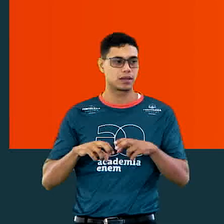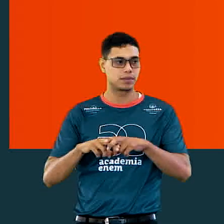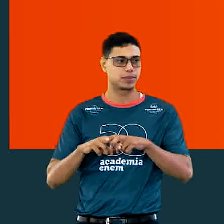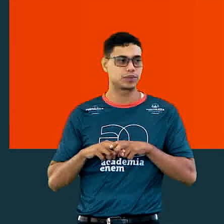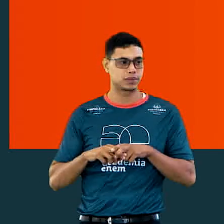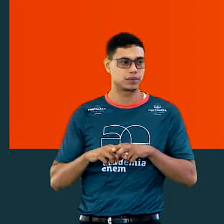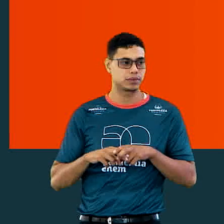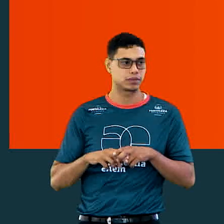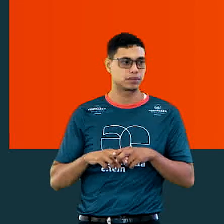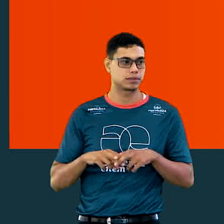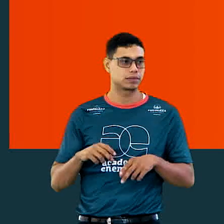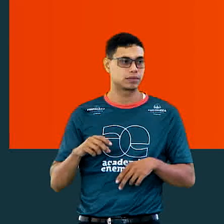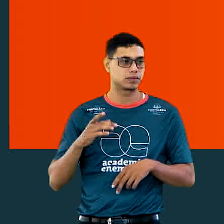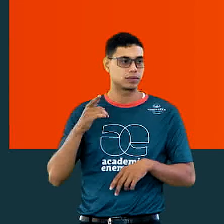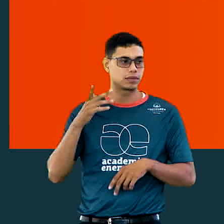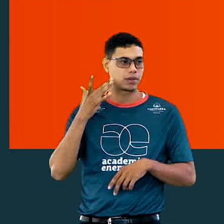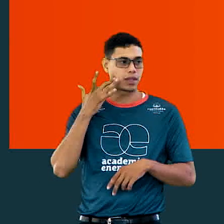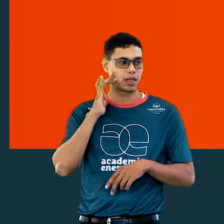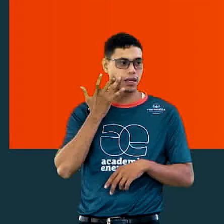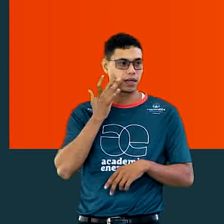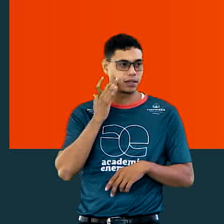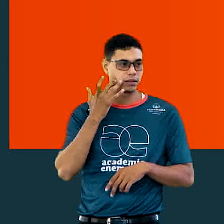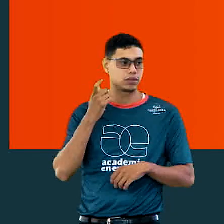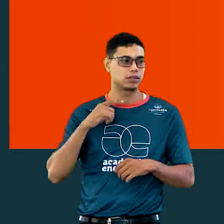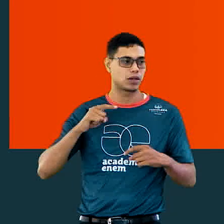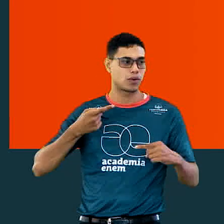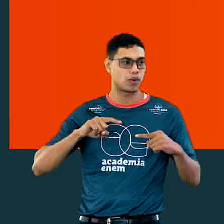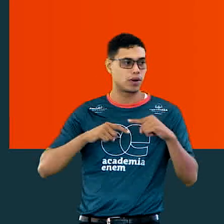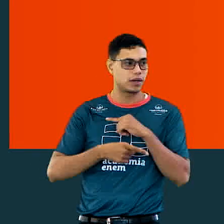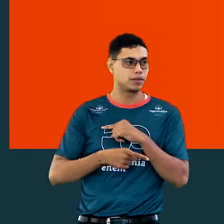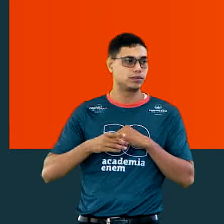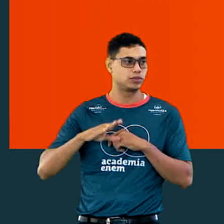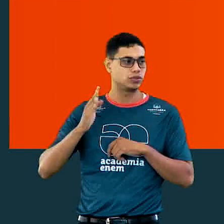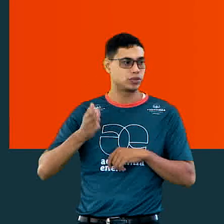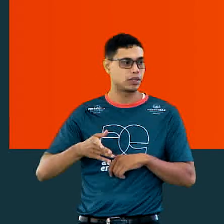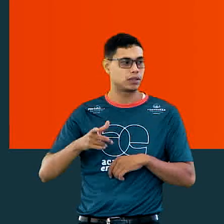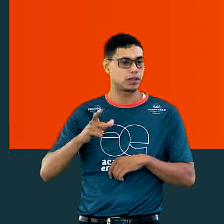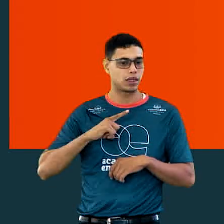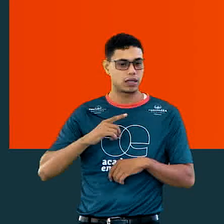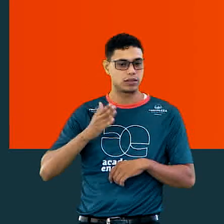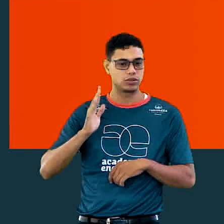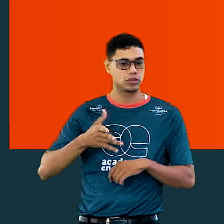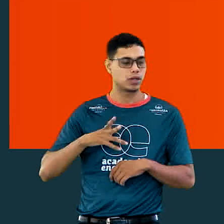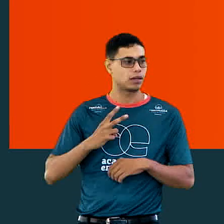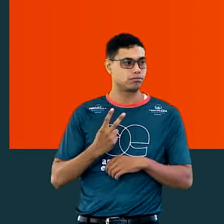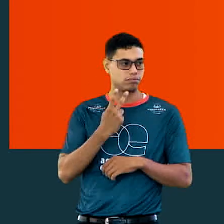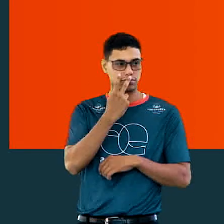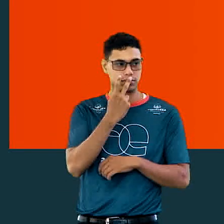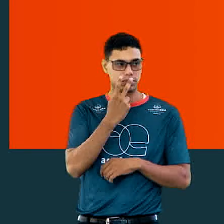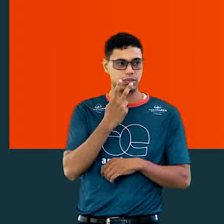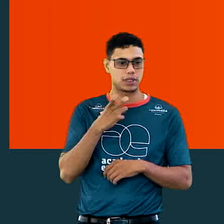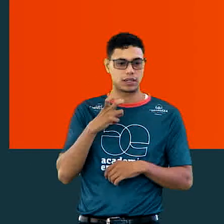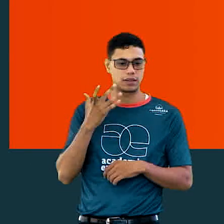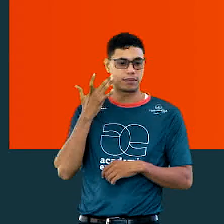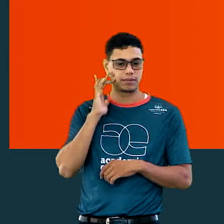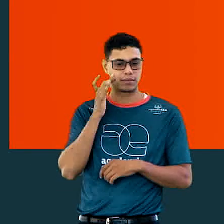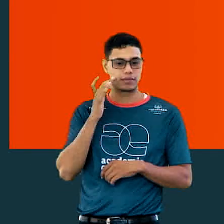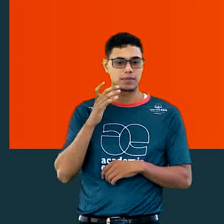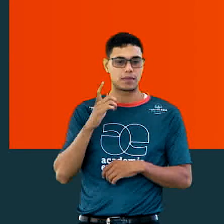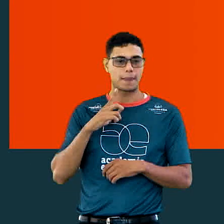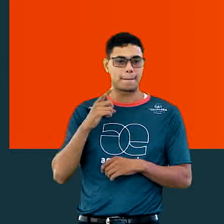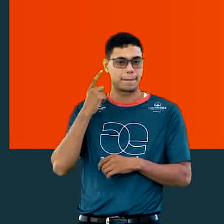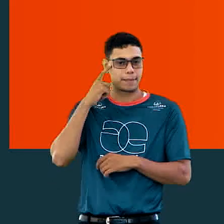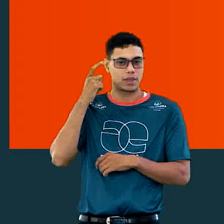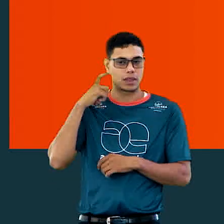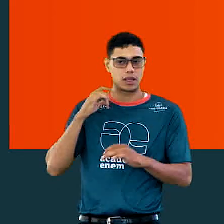você achasse em algum momento que a corrente já estava nas tomadas, você gastaria energia